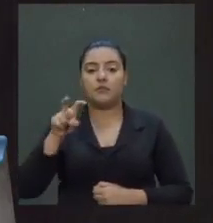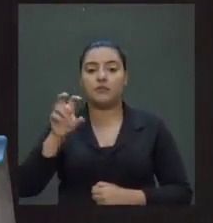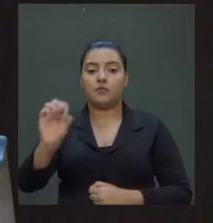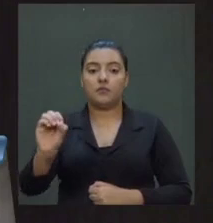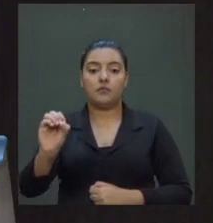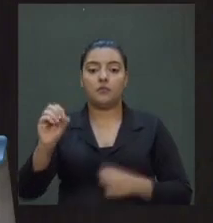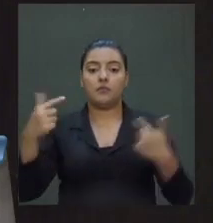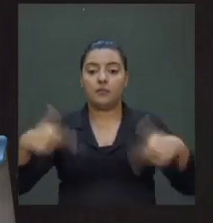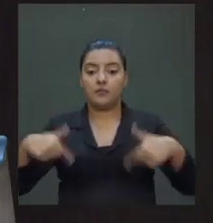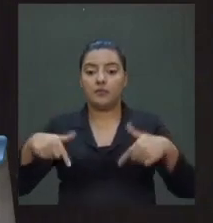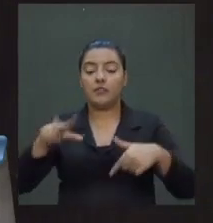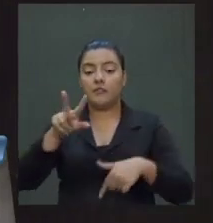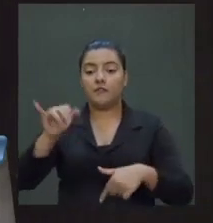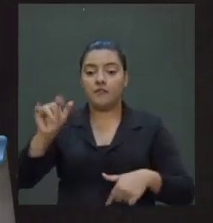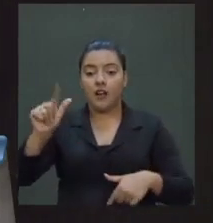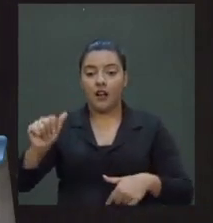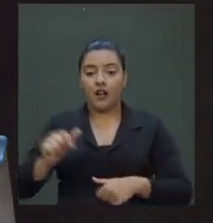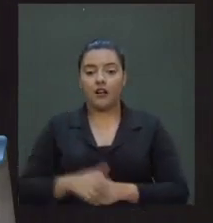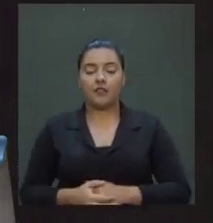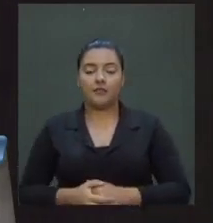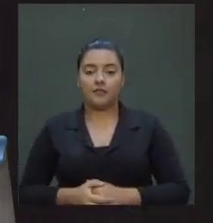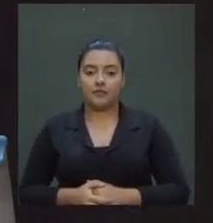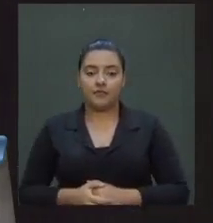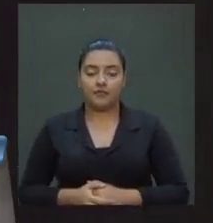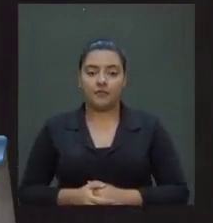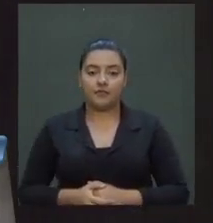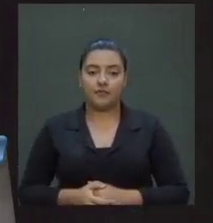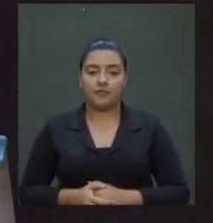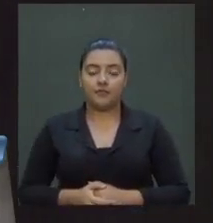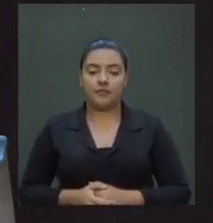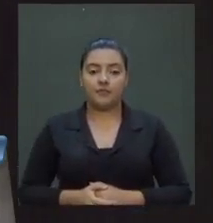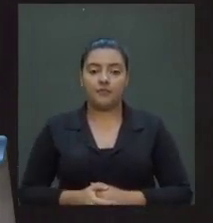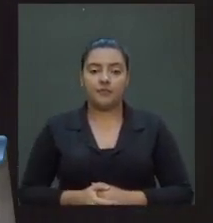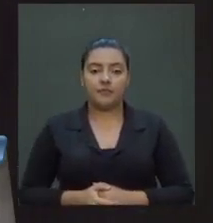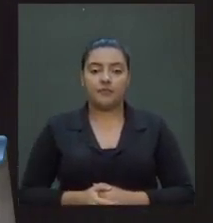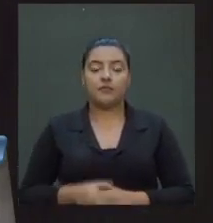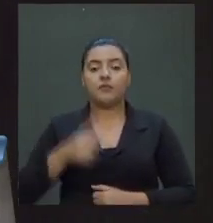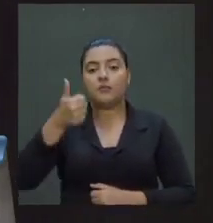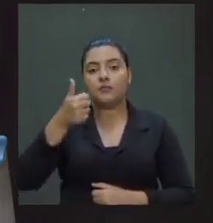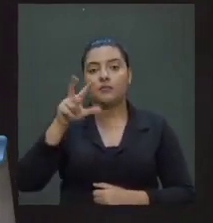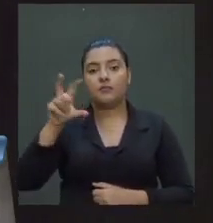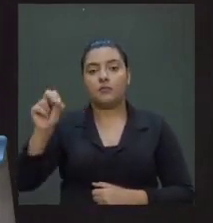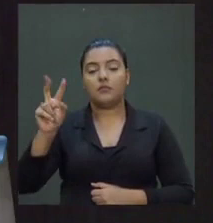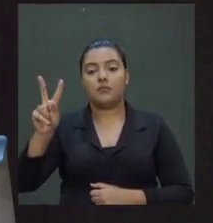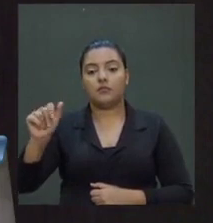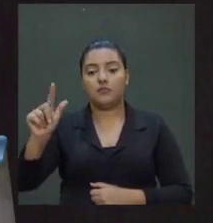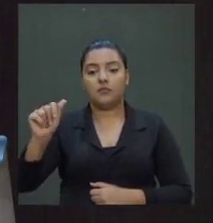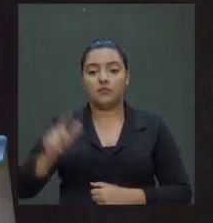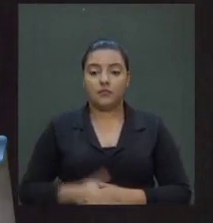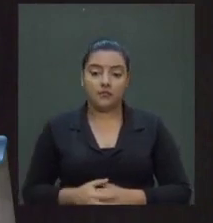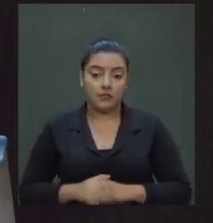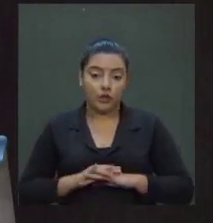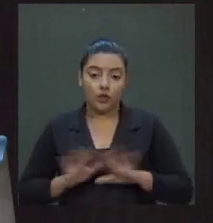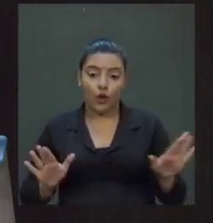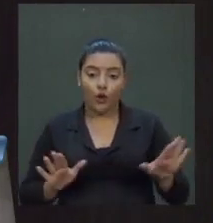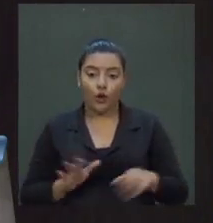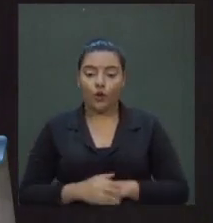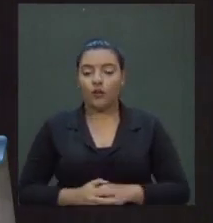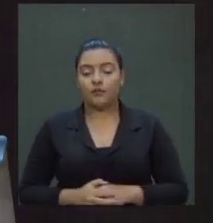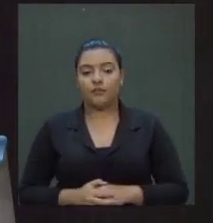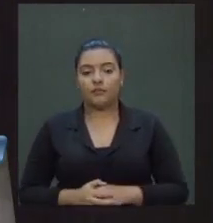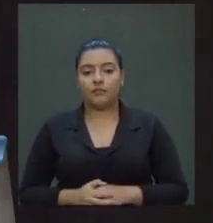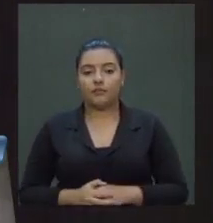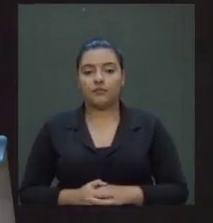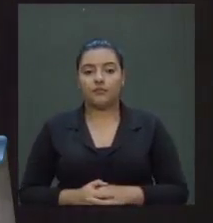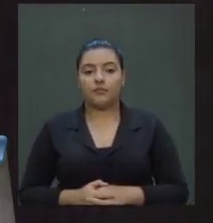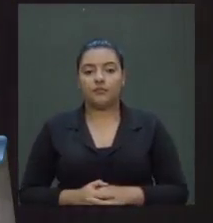150 empregos diretos, palavra do empreendedor. 150 empregos diretos. Porque pode se olhar